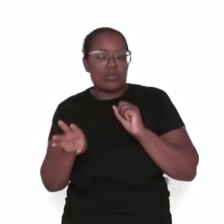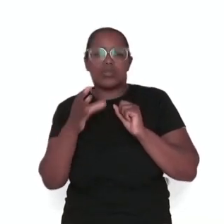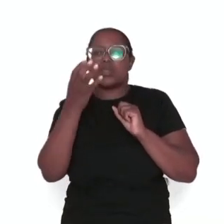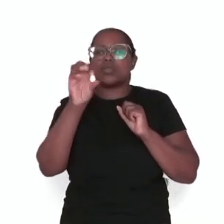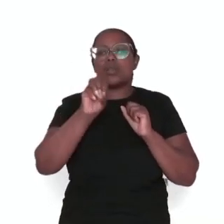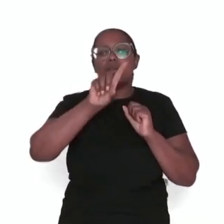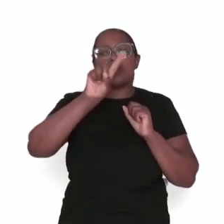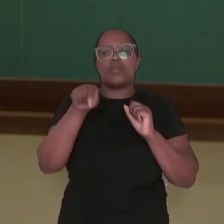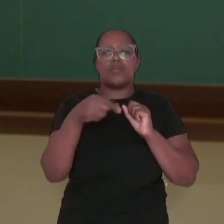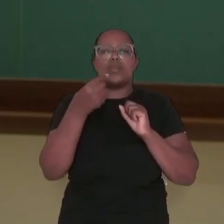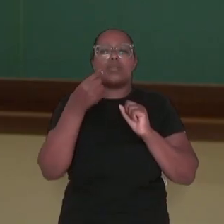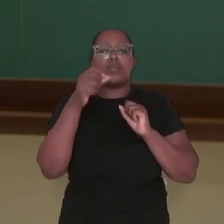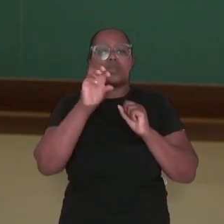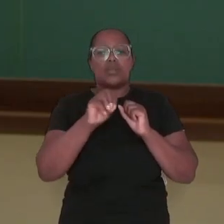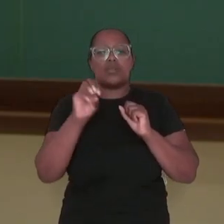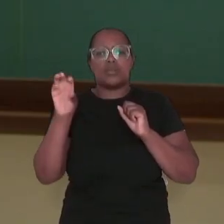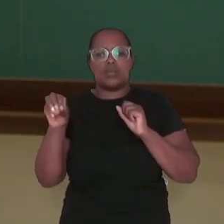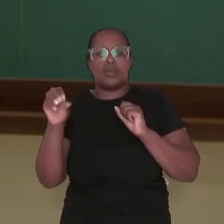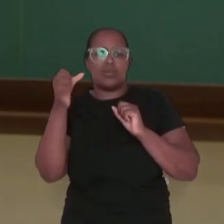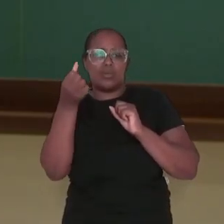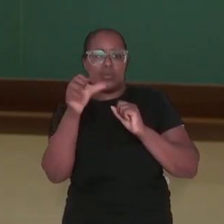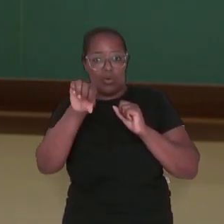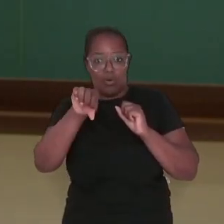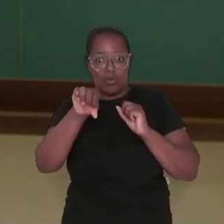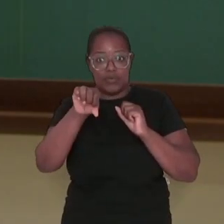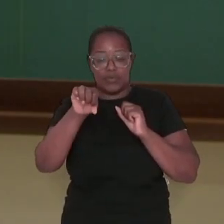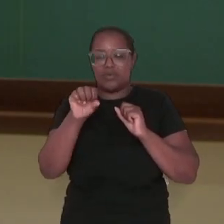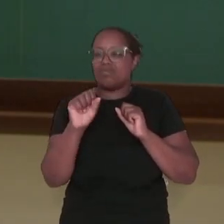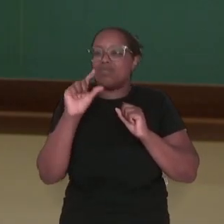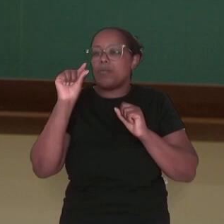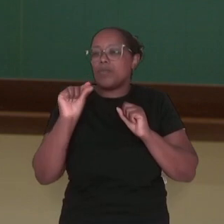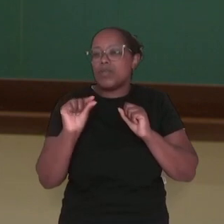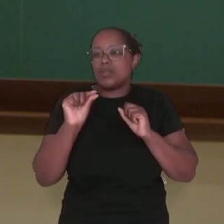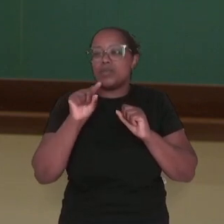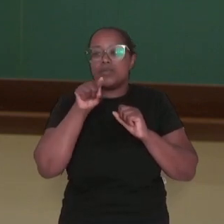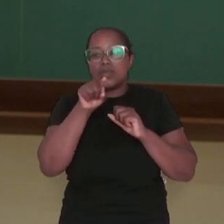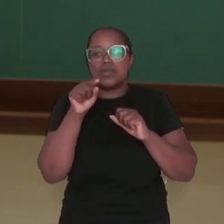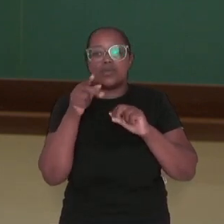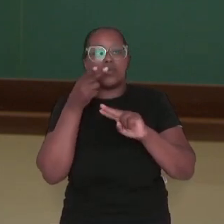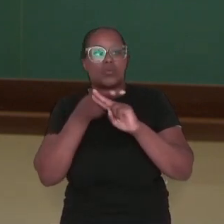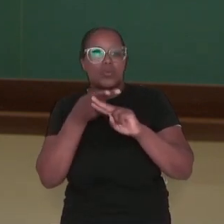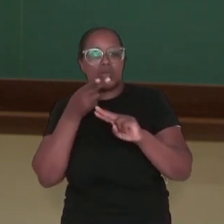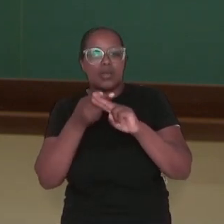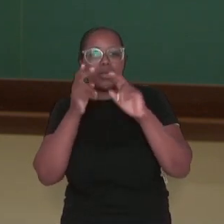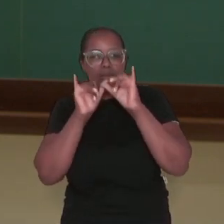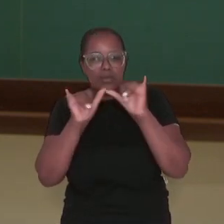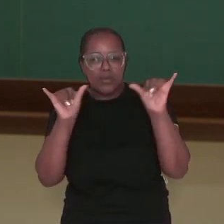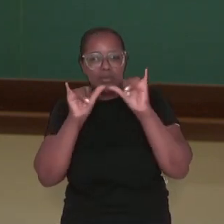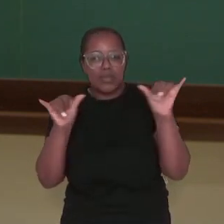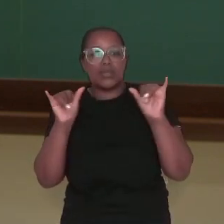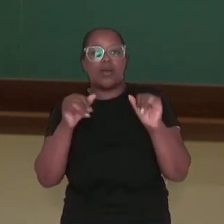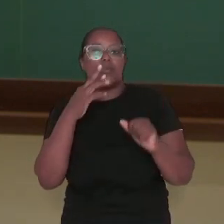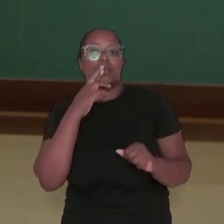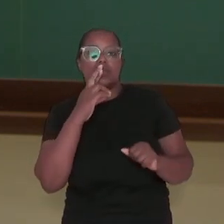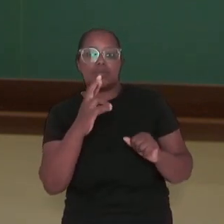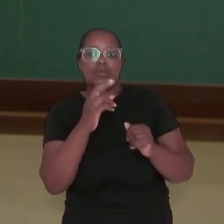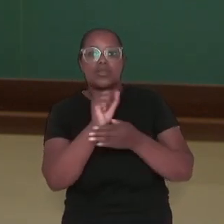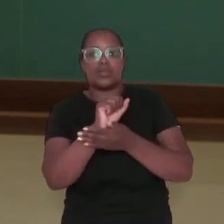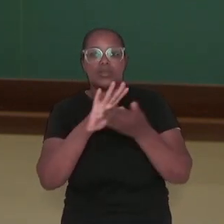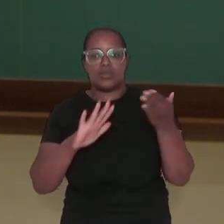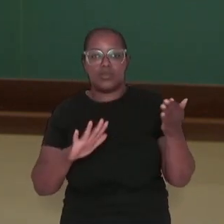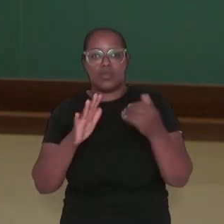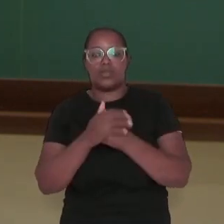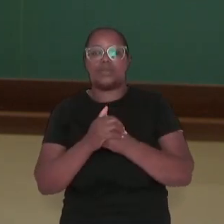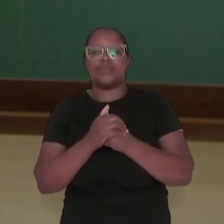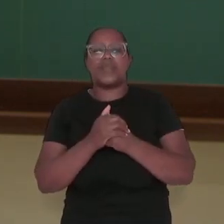0,009 microns cúbicos. Vocês vão usar essa informação para responder aqui comigo.